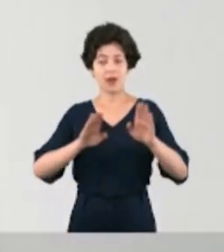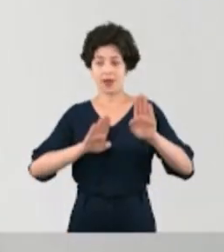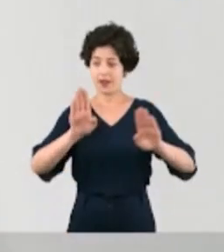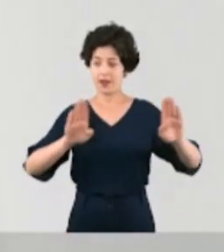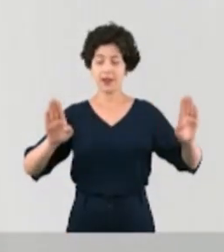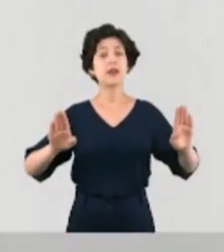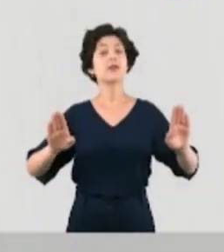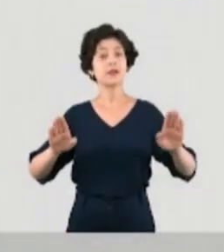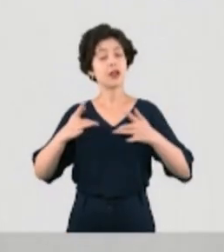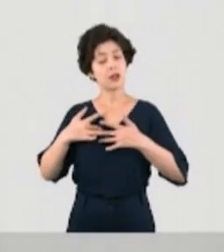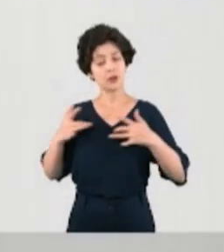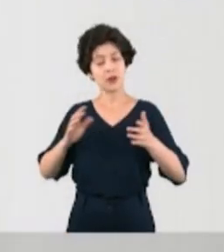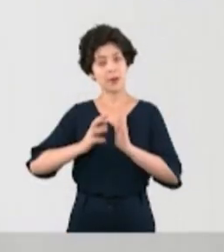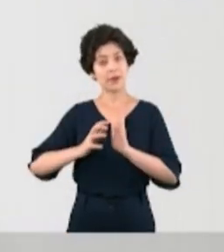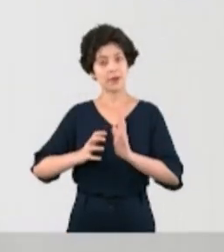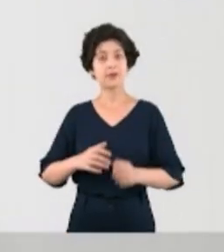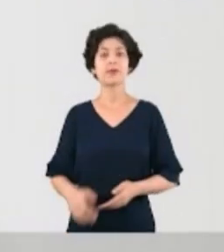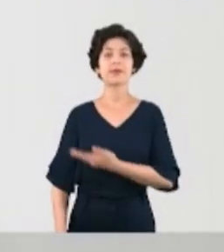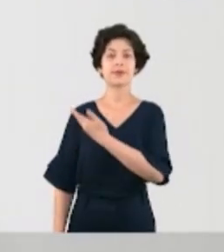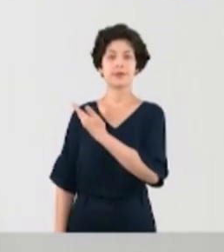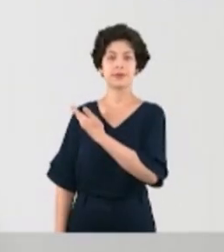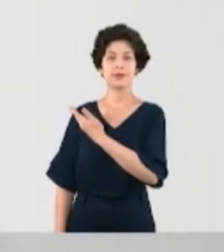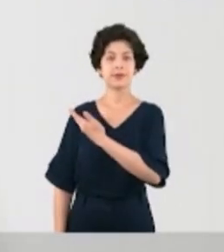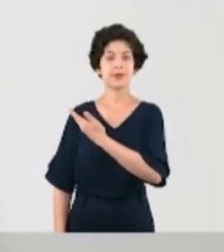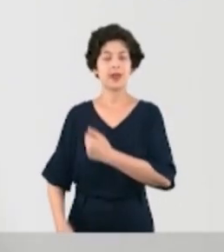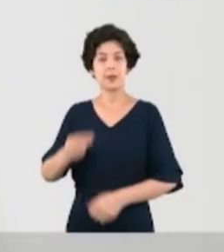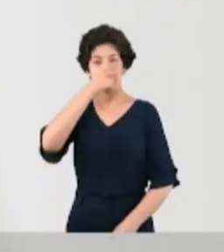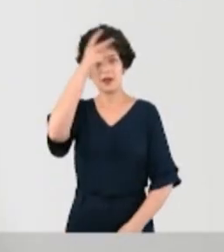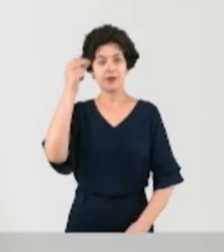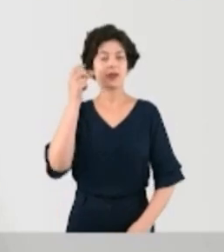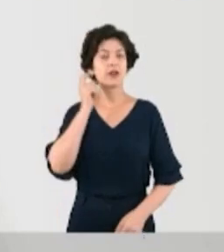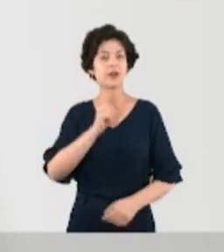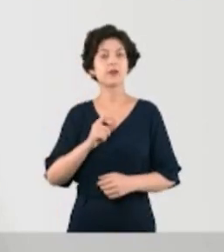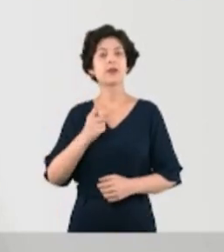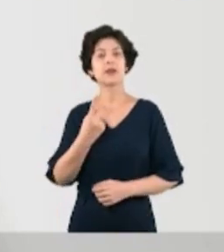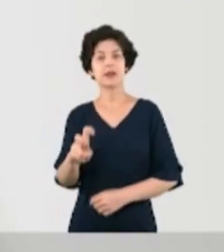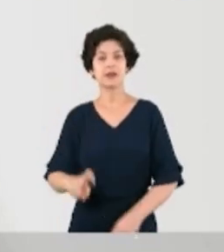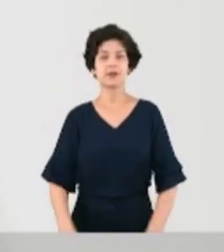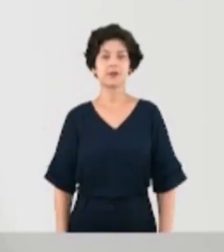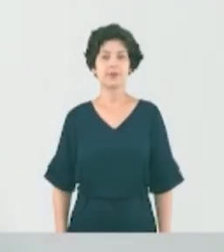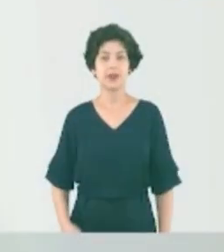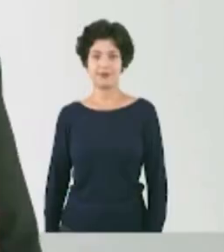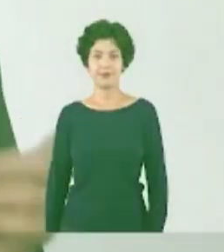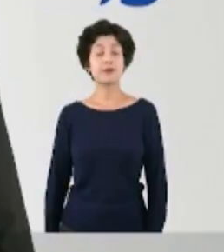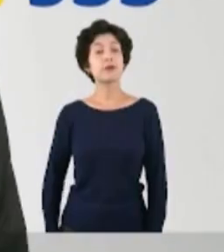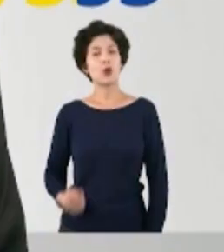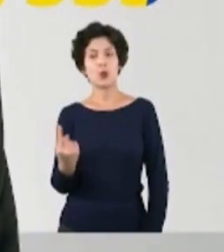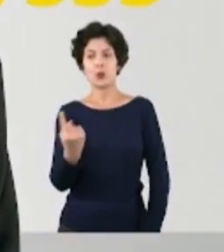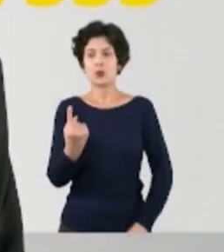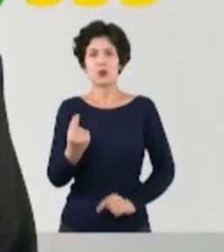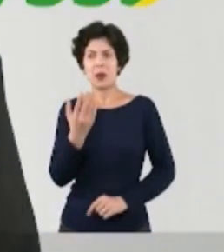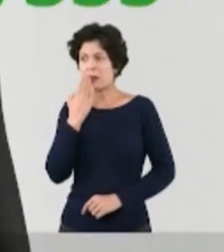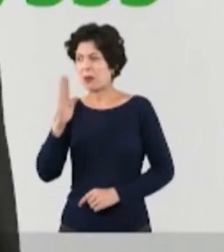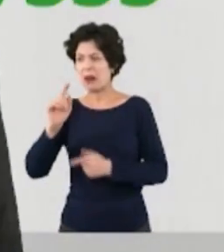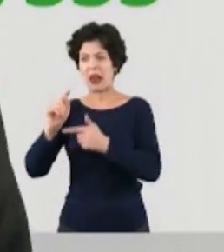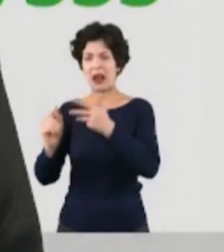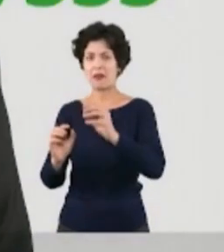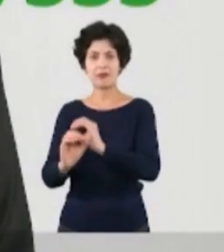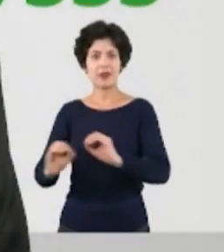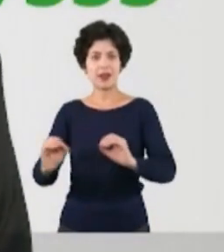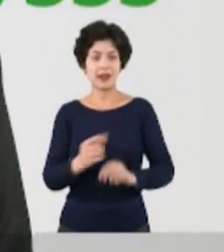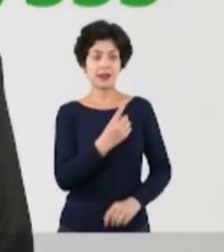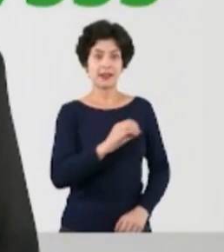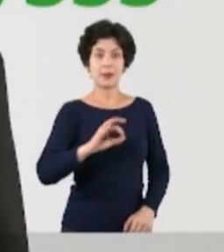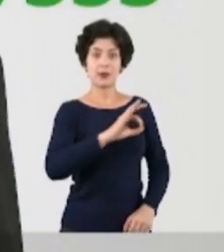Vote nos candidatos e candidatas do Solidariedade 77 e para prefeito Ricardo Nunes, 15. O único com 0% de promessas